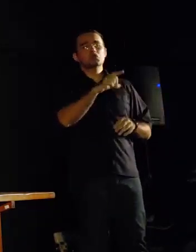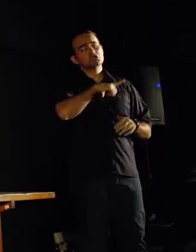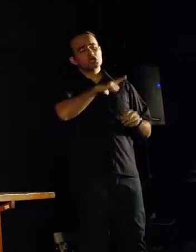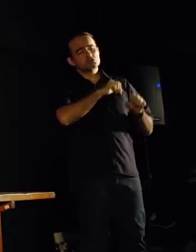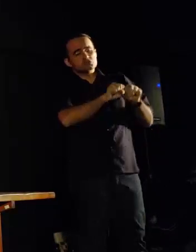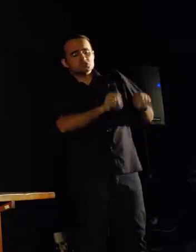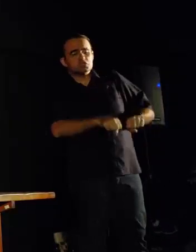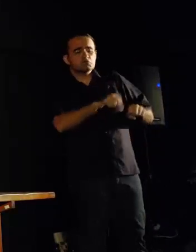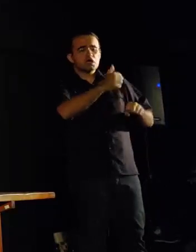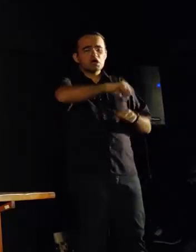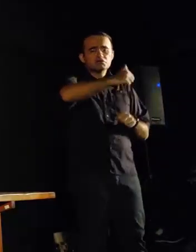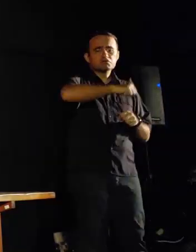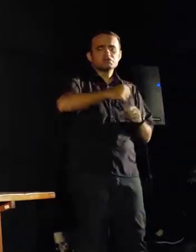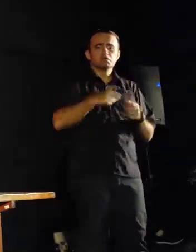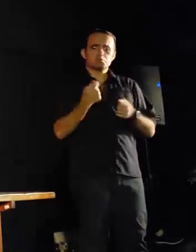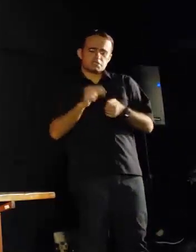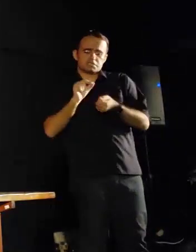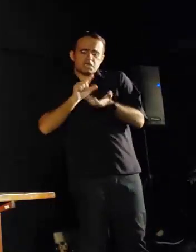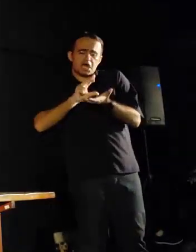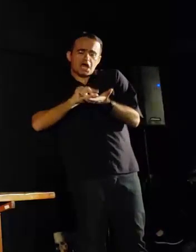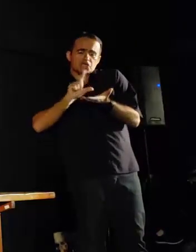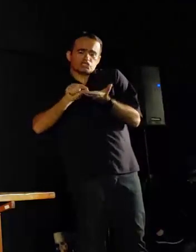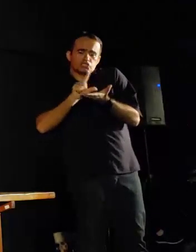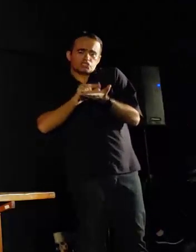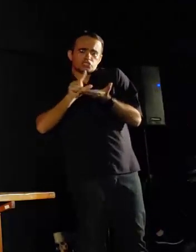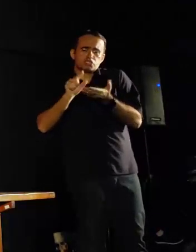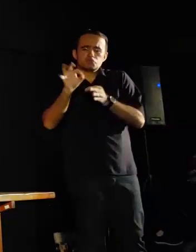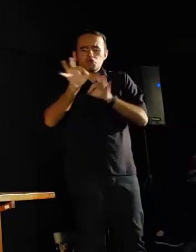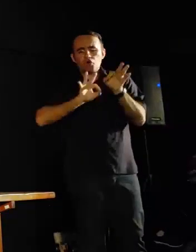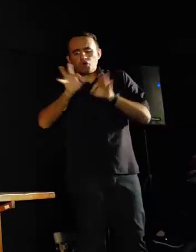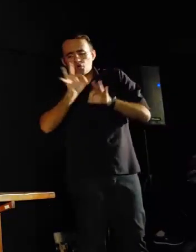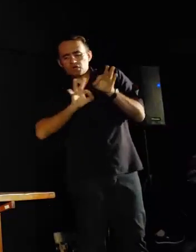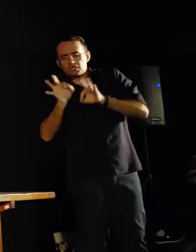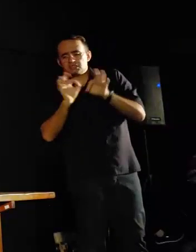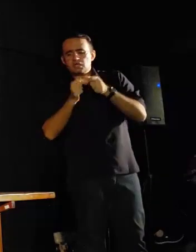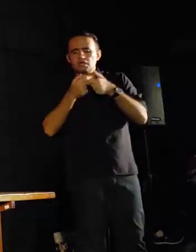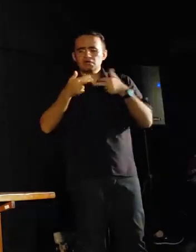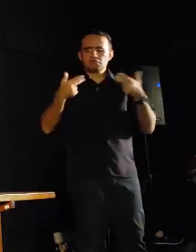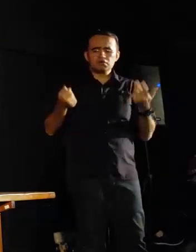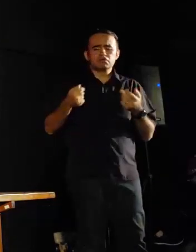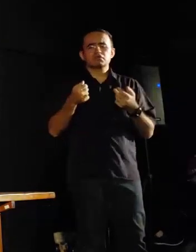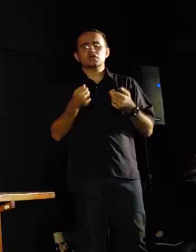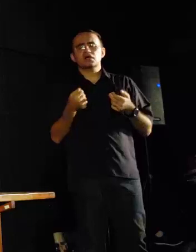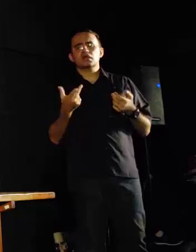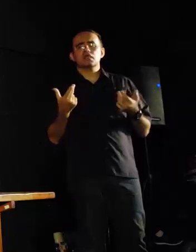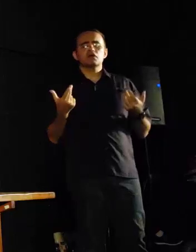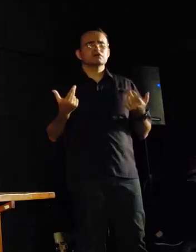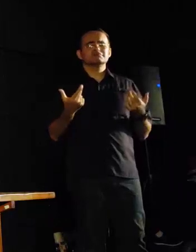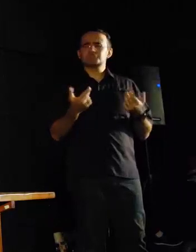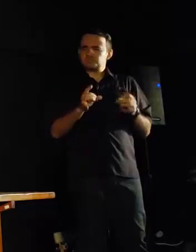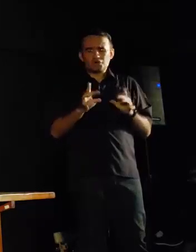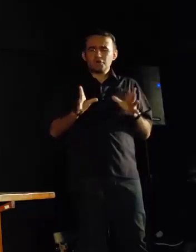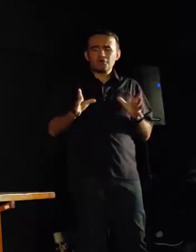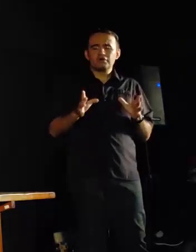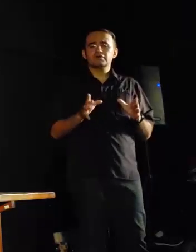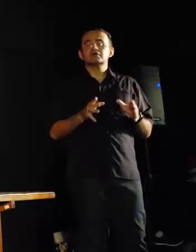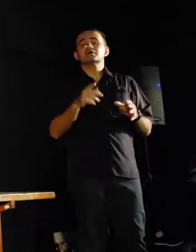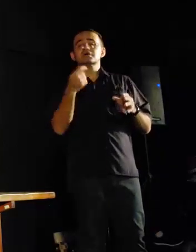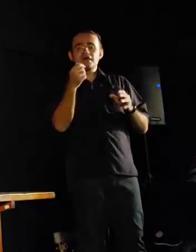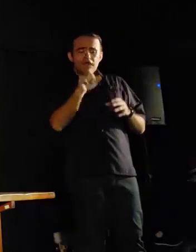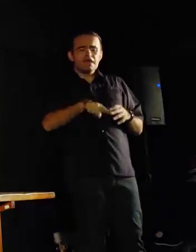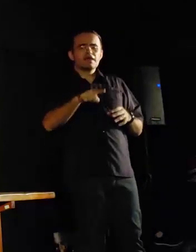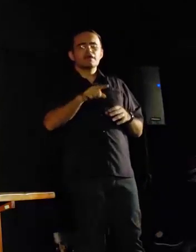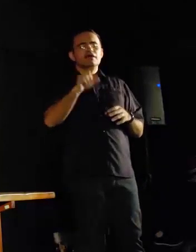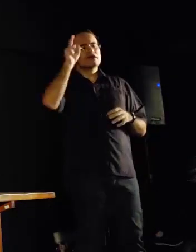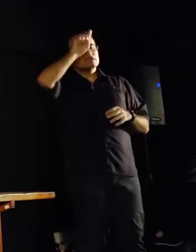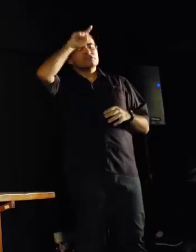então preciso escrever 3 artigos aqui, preciso escrever aquilo, acolá, não sei o que, blá, blá. Então pronto. Então eu diria, essa foi uma das grandes invenções